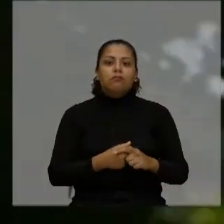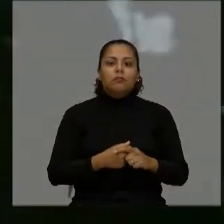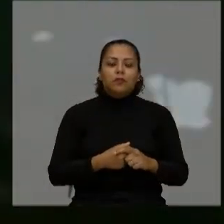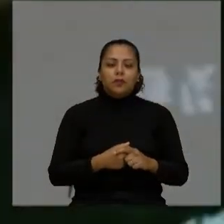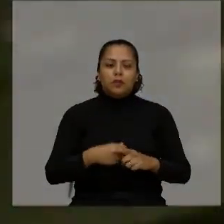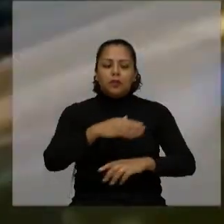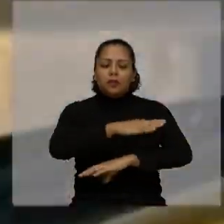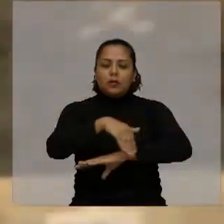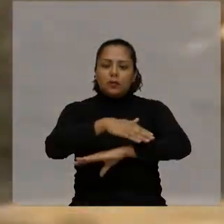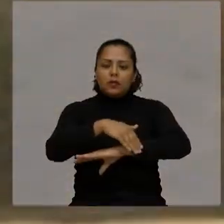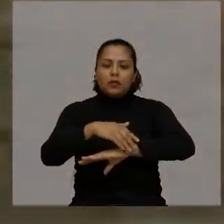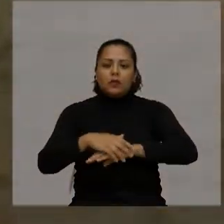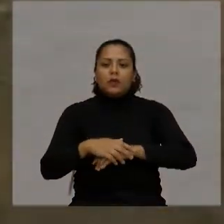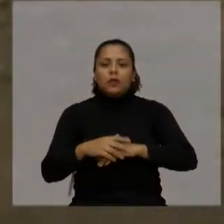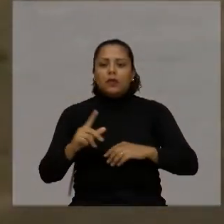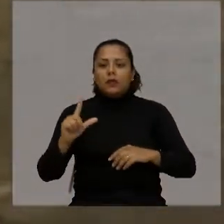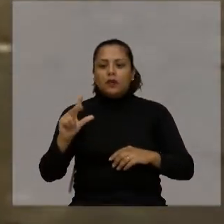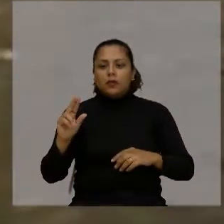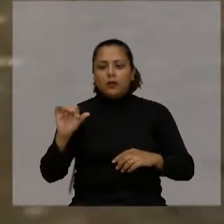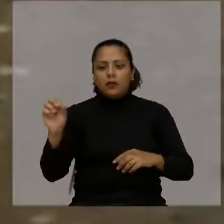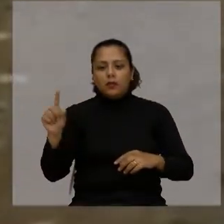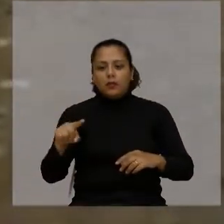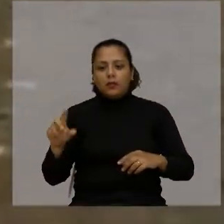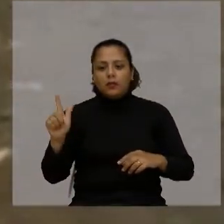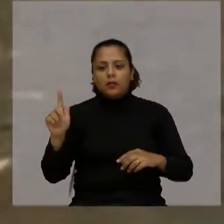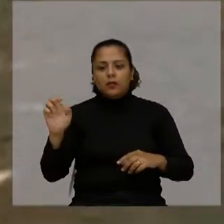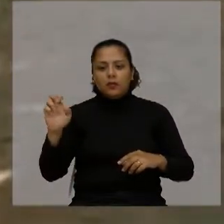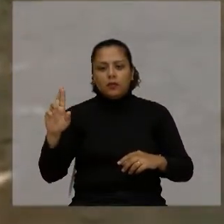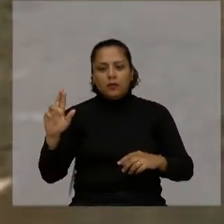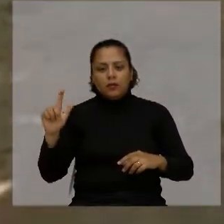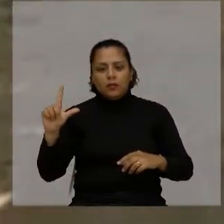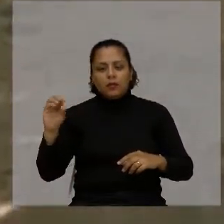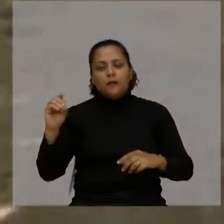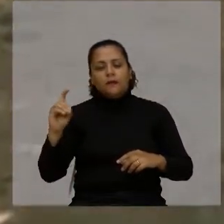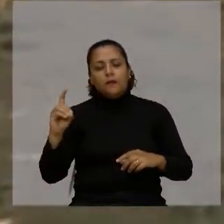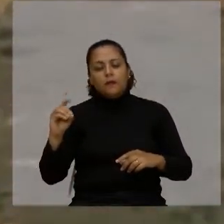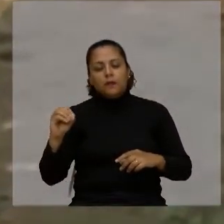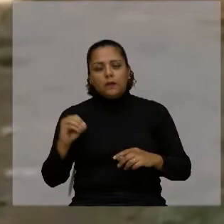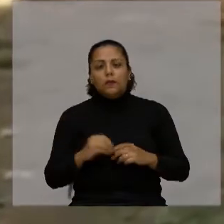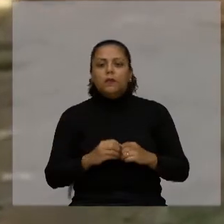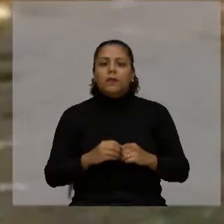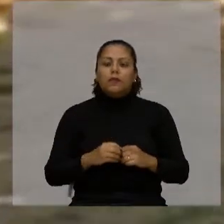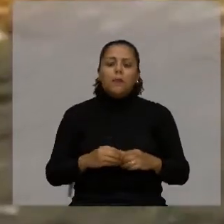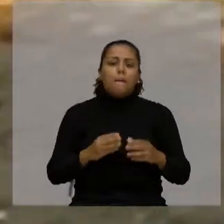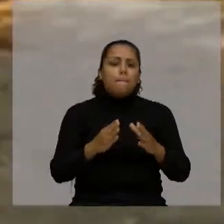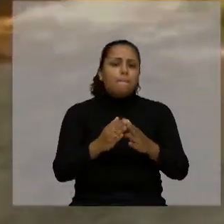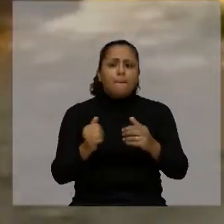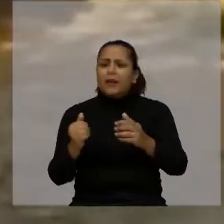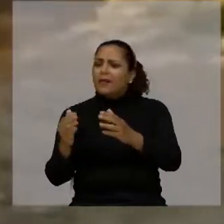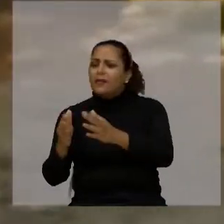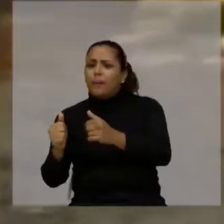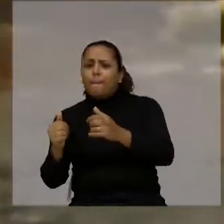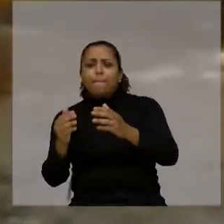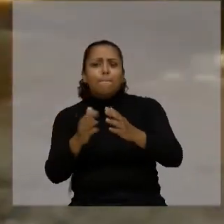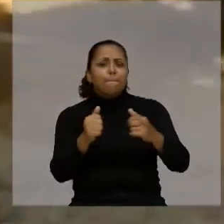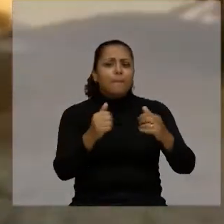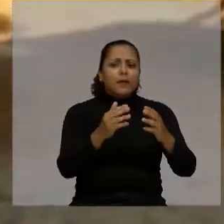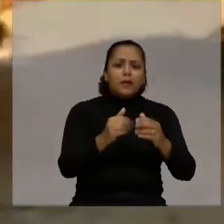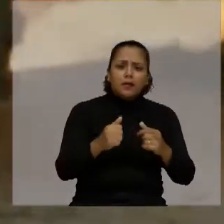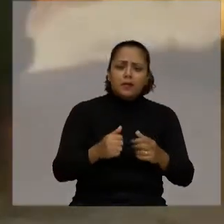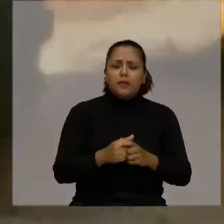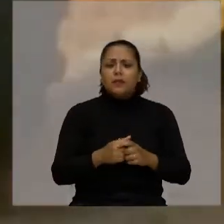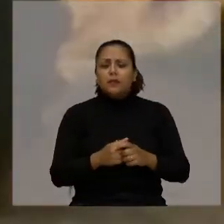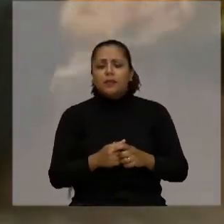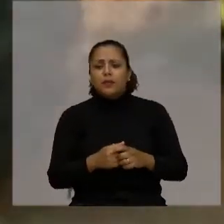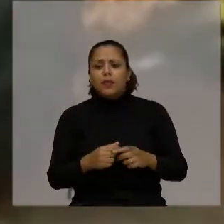Buqueirinha 2. Pedido aqui da nossa comunidade, vários pedidos. Nós estamos cobrando a